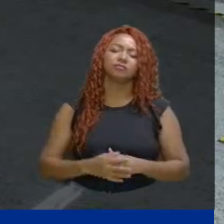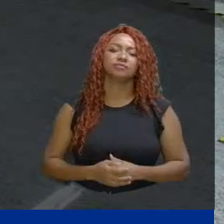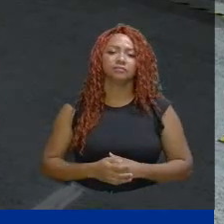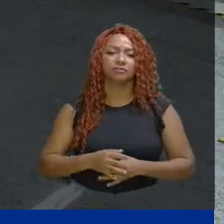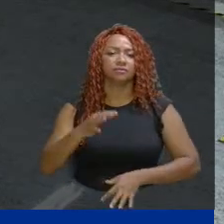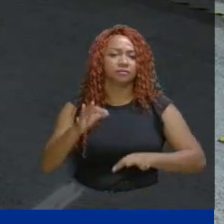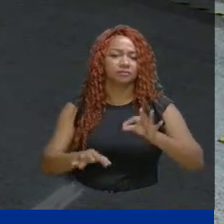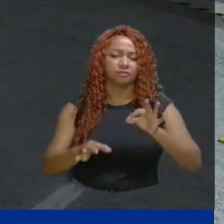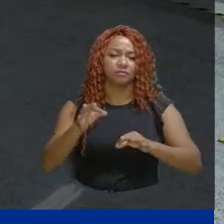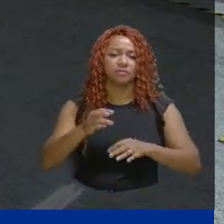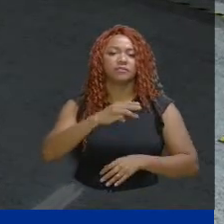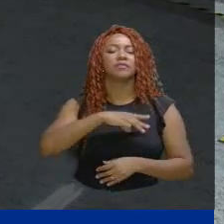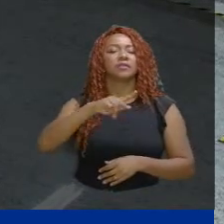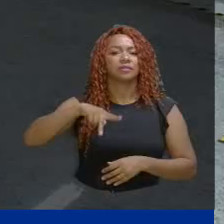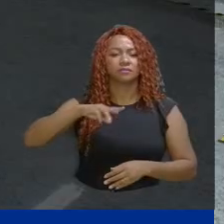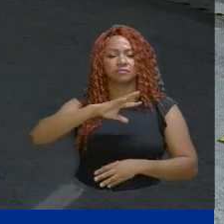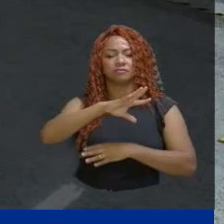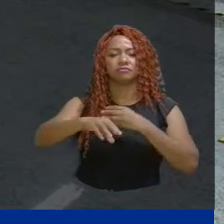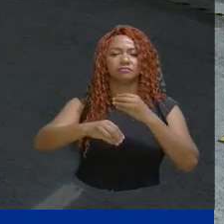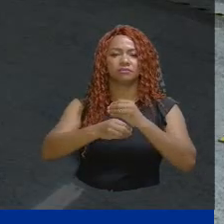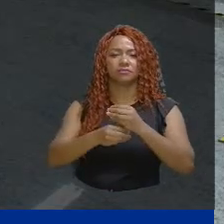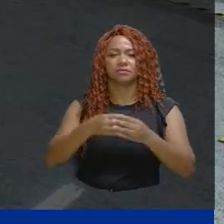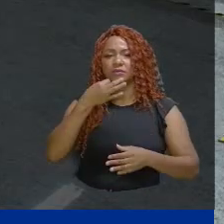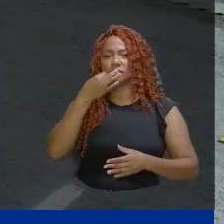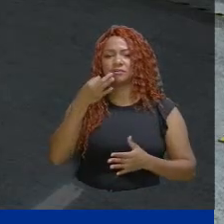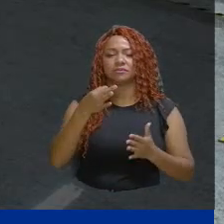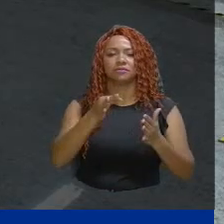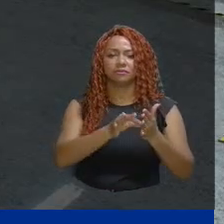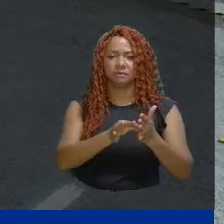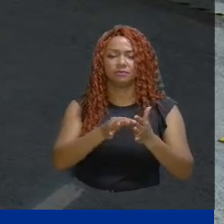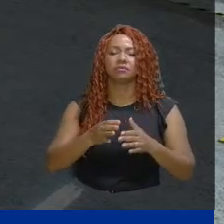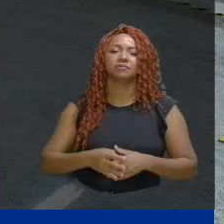Imagem ampla do julgadores, plenário. o Ministério Público reitera os termos do parecer.